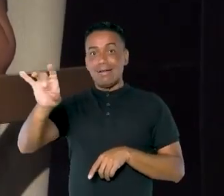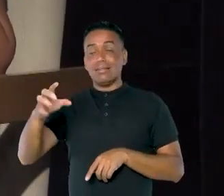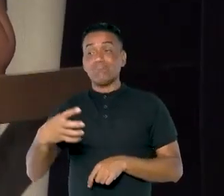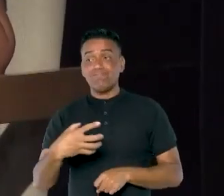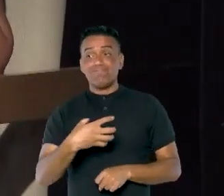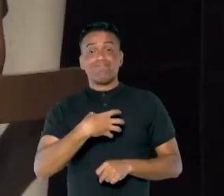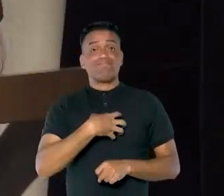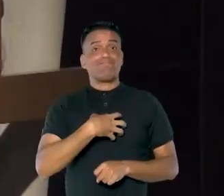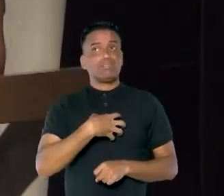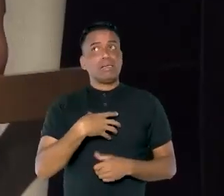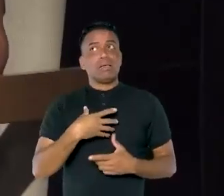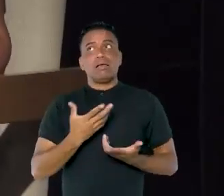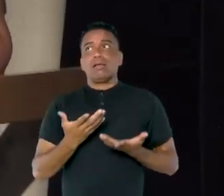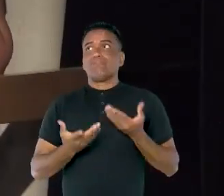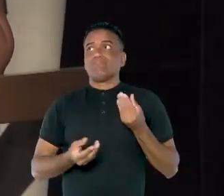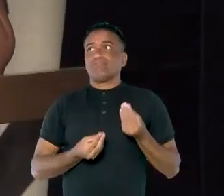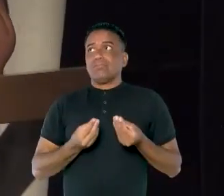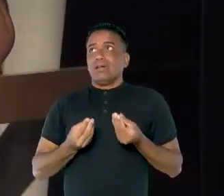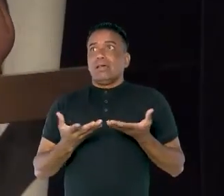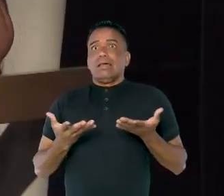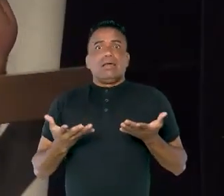forma mais